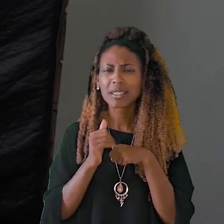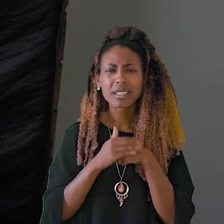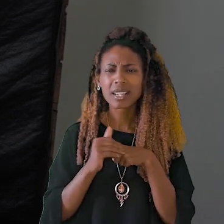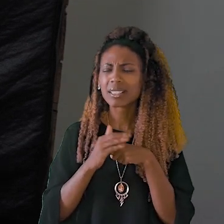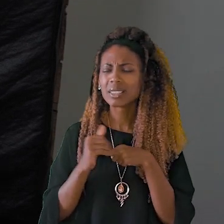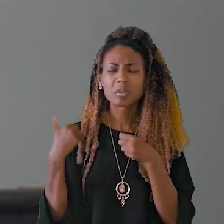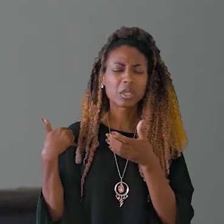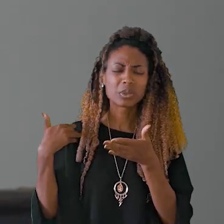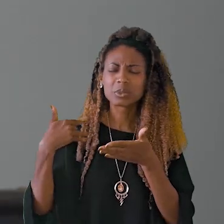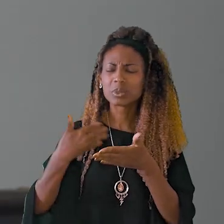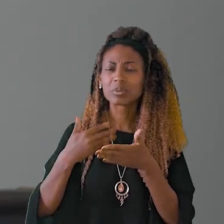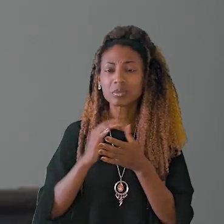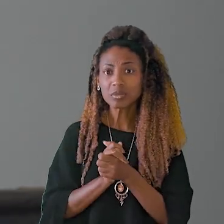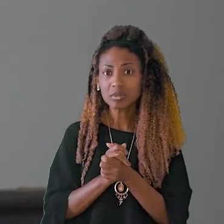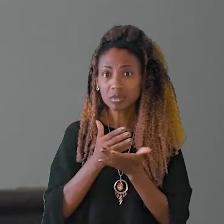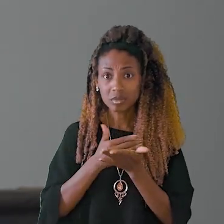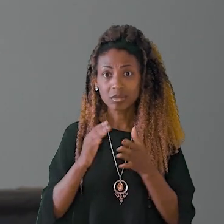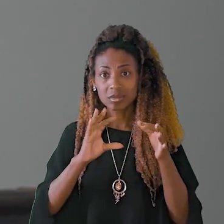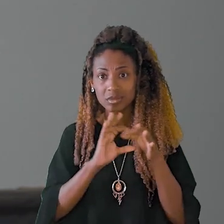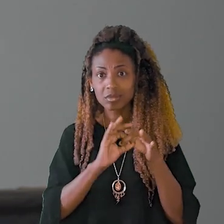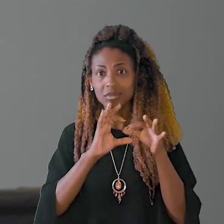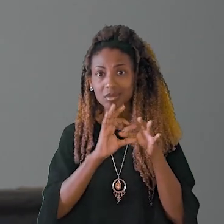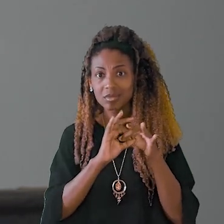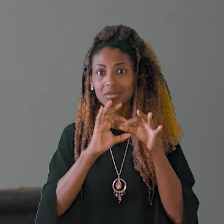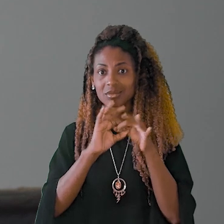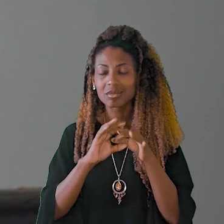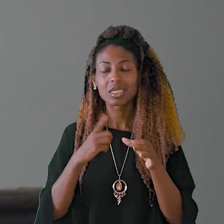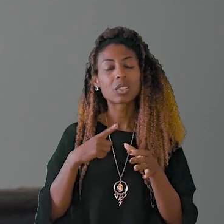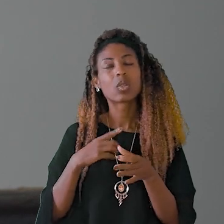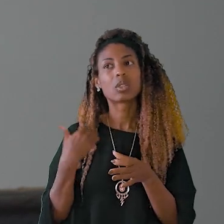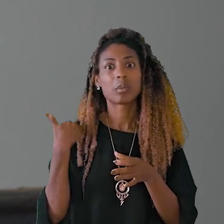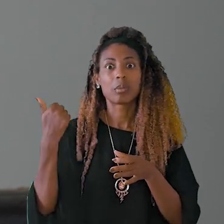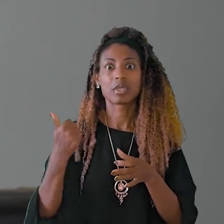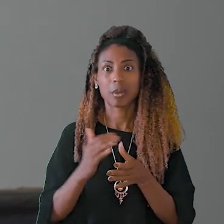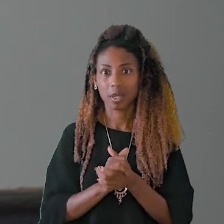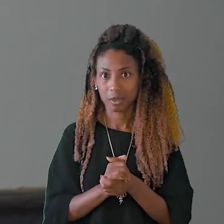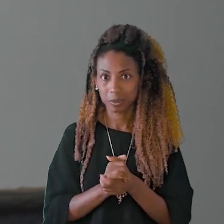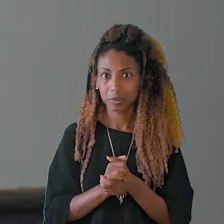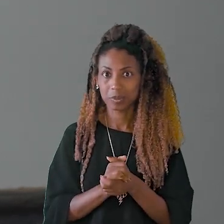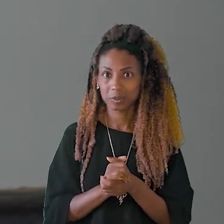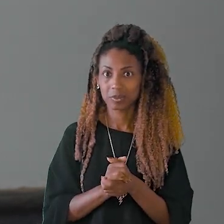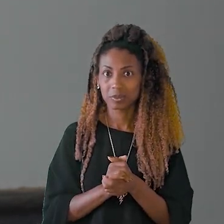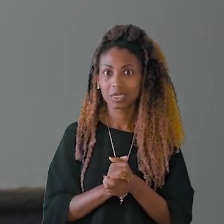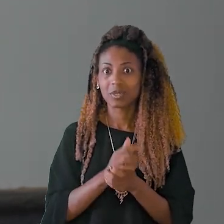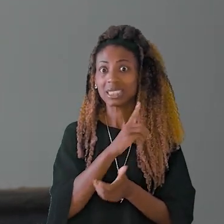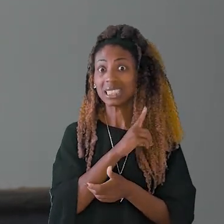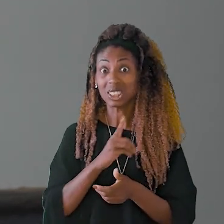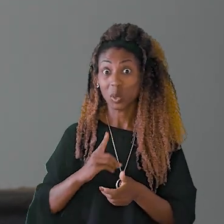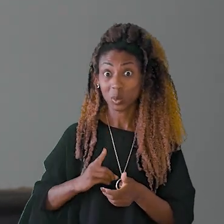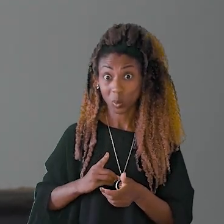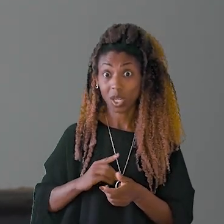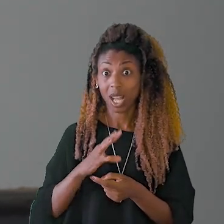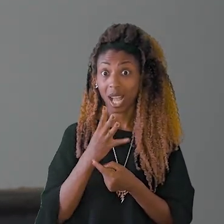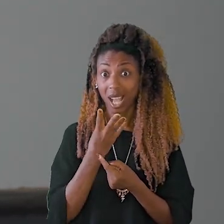eu te olho. E tudo começou a se conectar. Então, quando eu recebi o convite pra ser diretora artística do